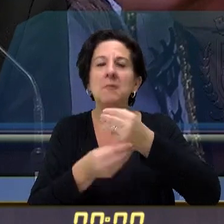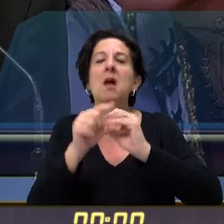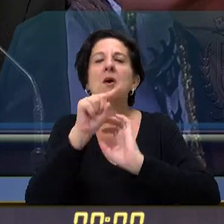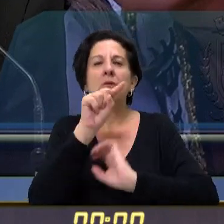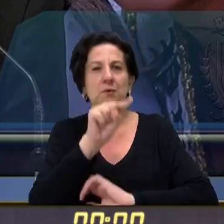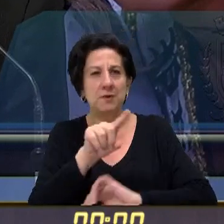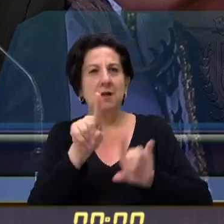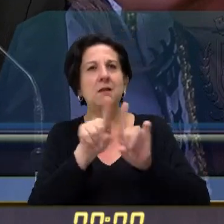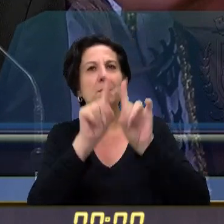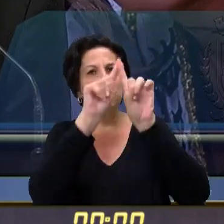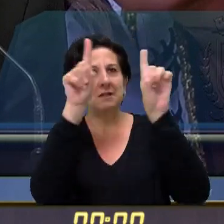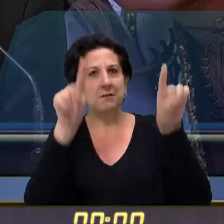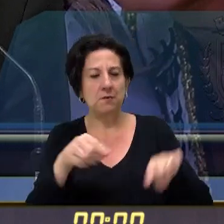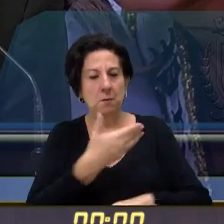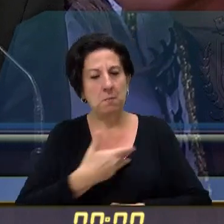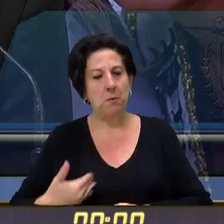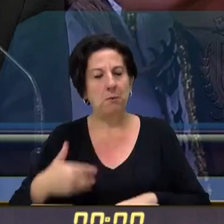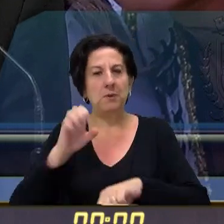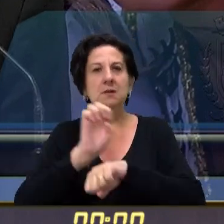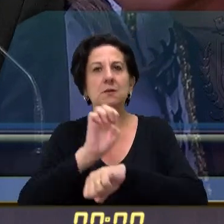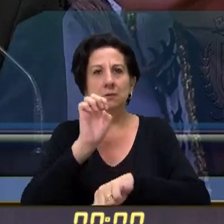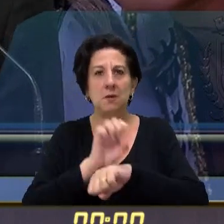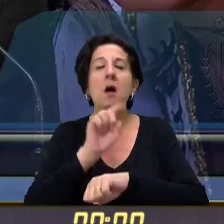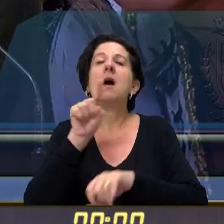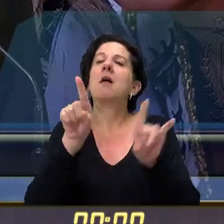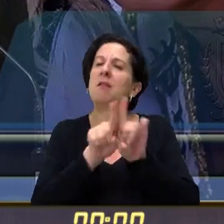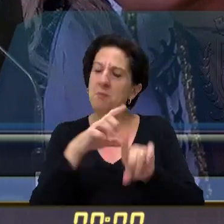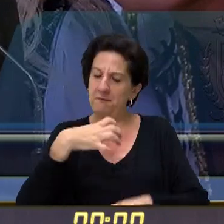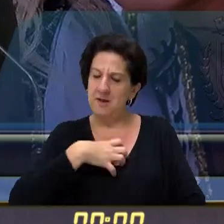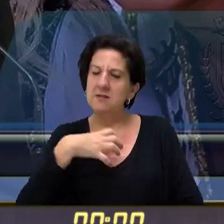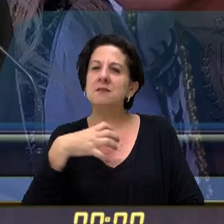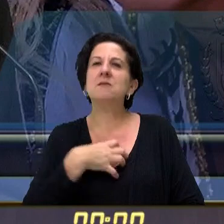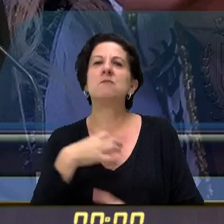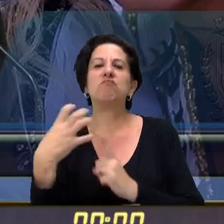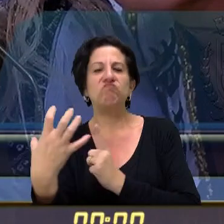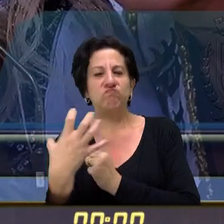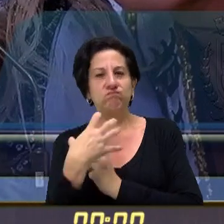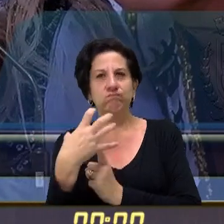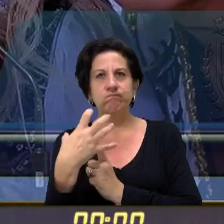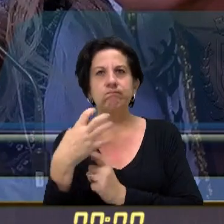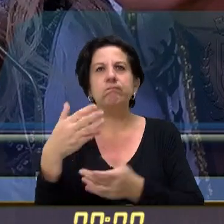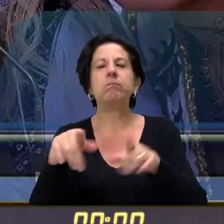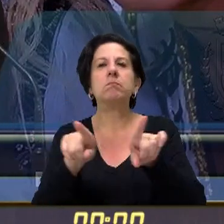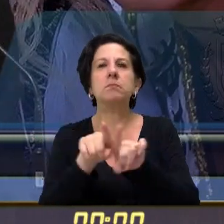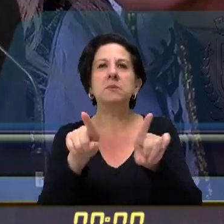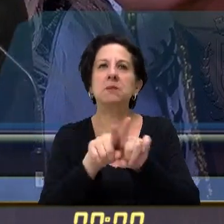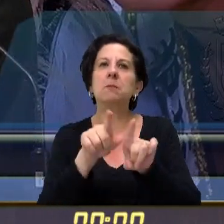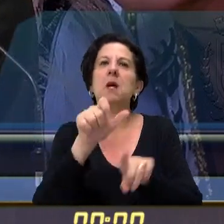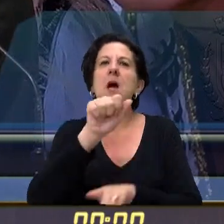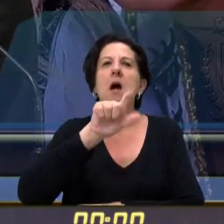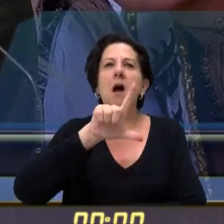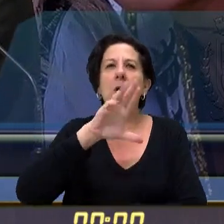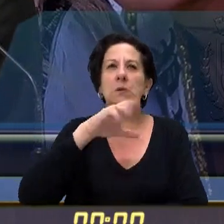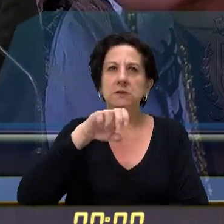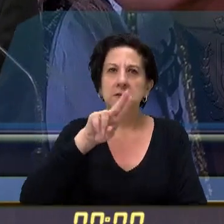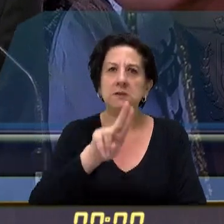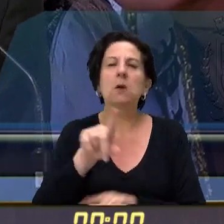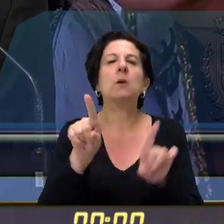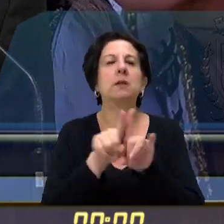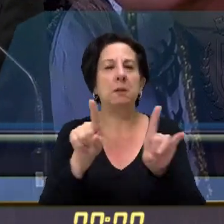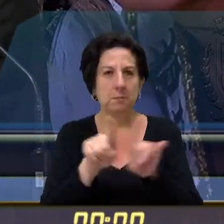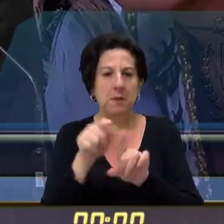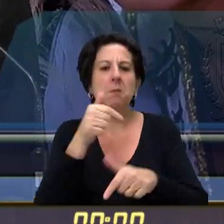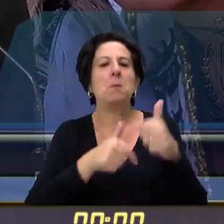que também é servidor público estadual e também vai sentir os reflexos, assim como o colega vereador Alceu, que também é